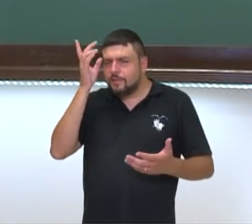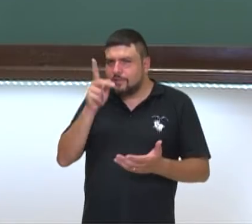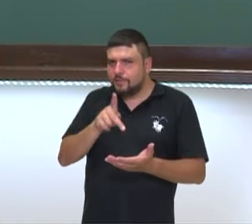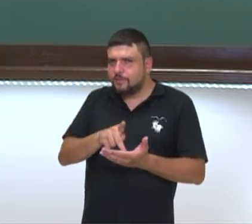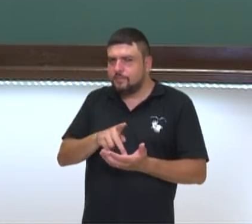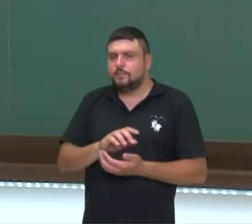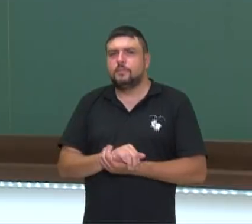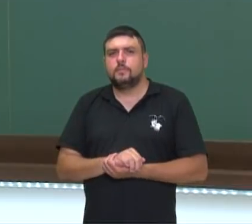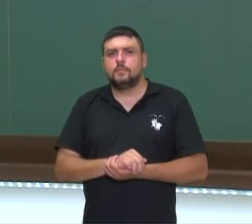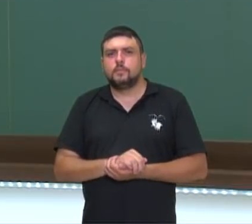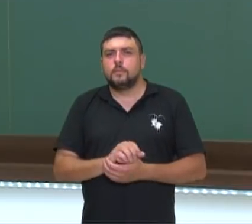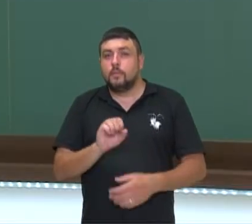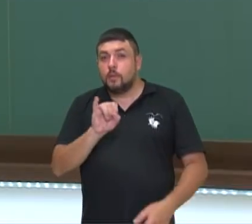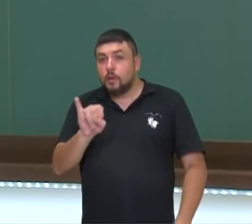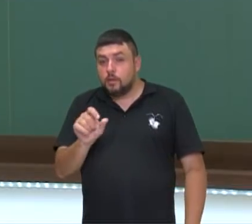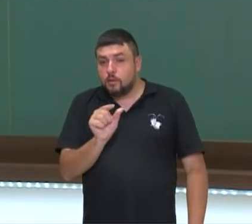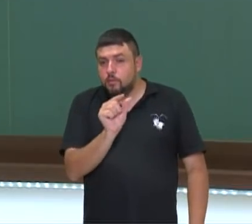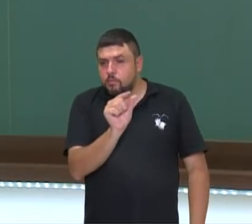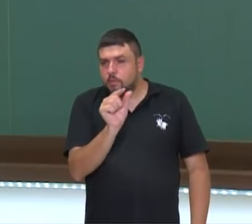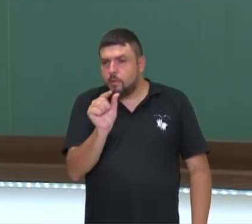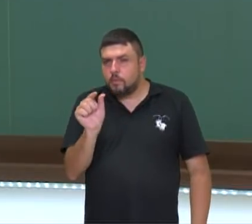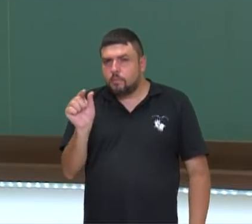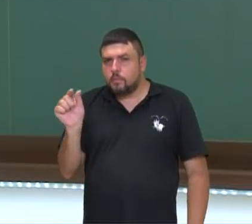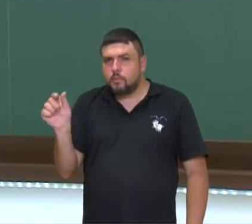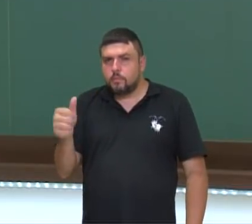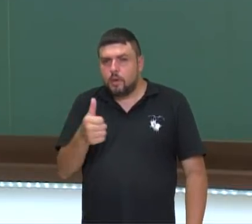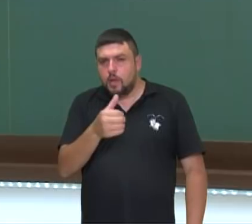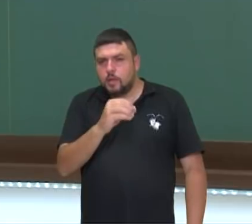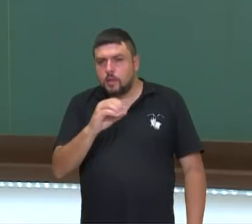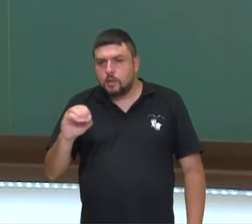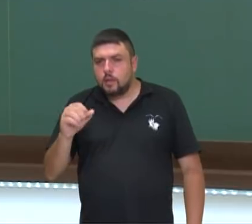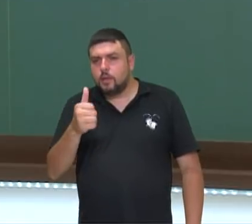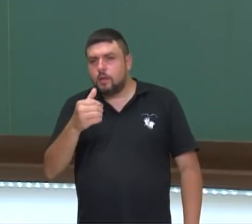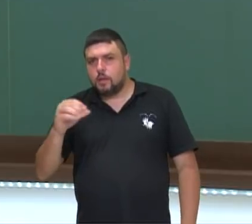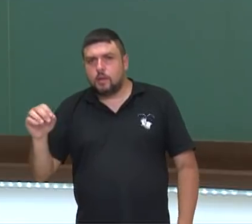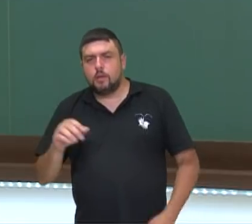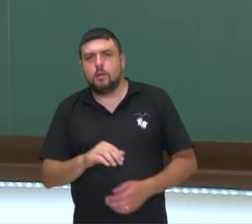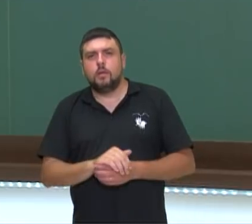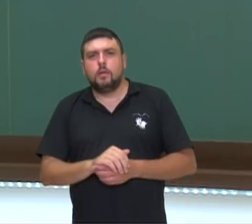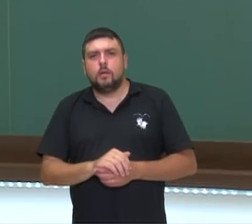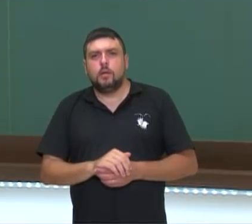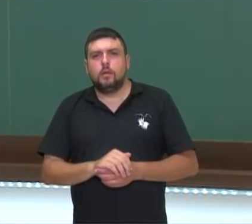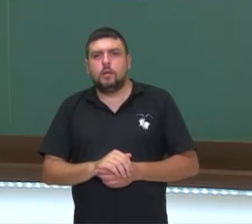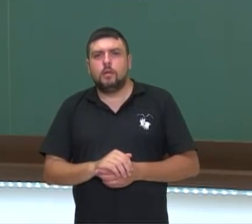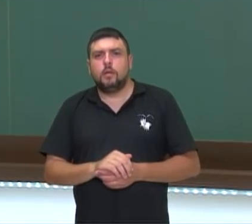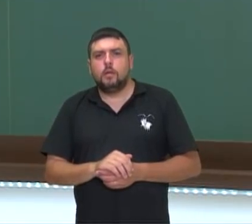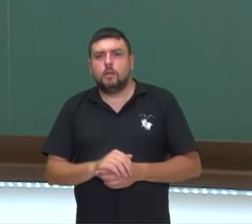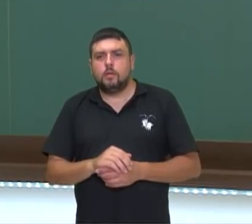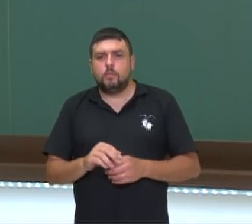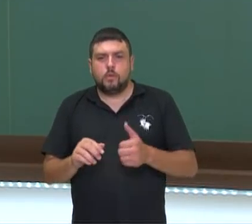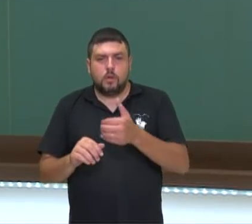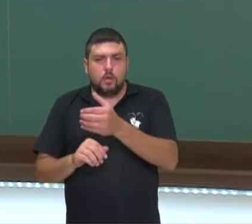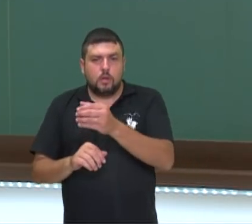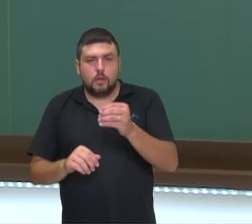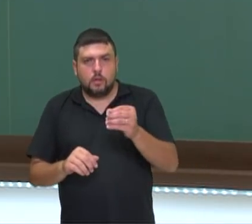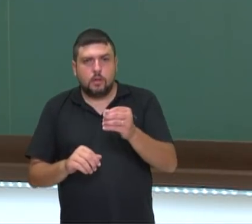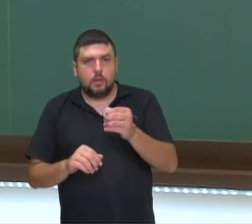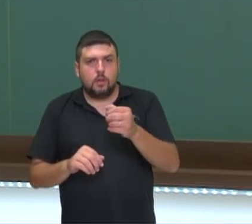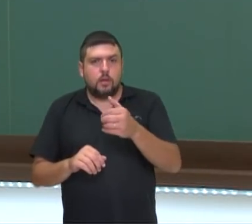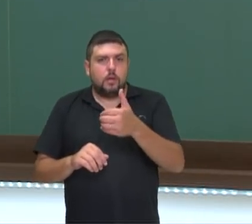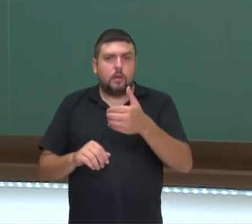Se cada pedacinho vale 100, então quer dizer que aqui eu tenho 100, 200. Como a letra B está